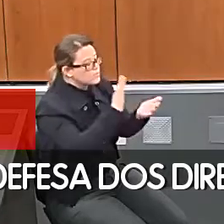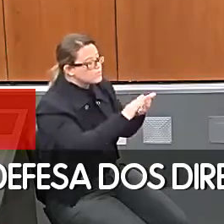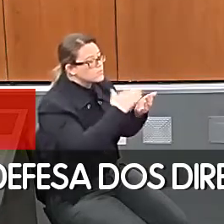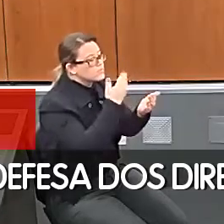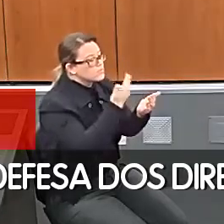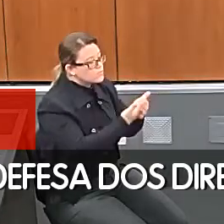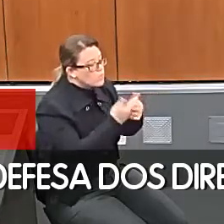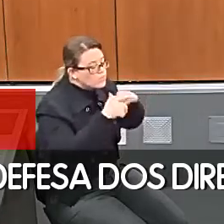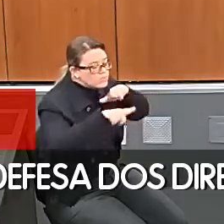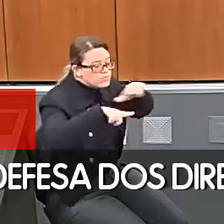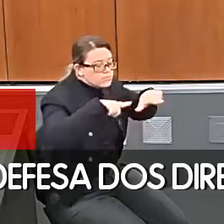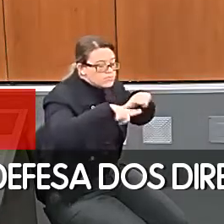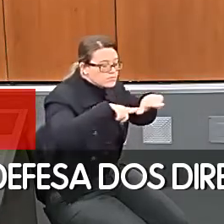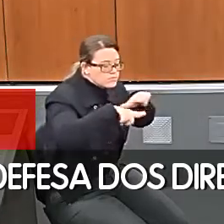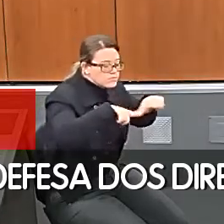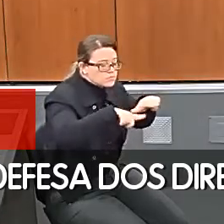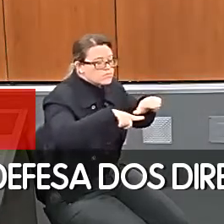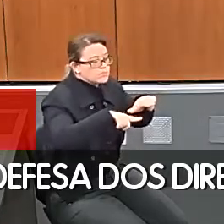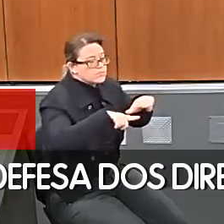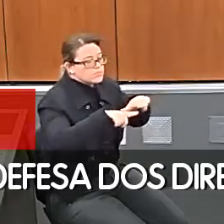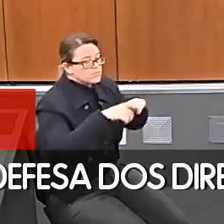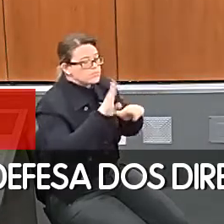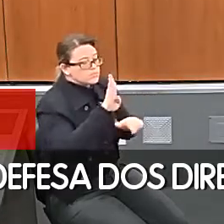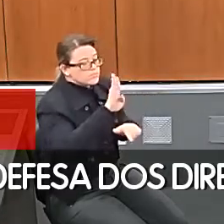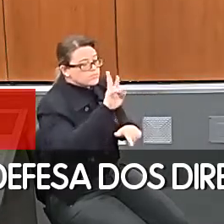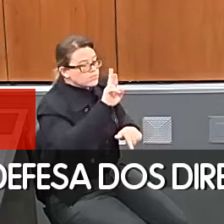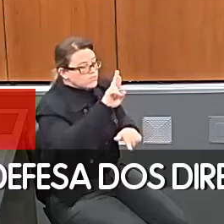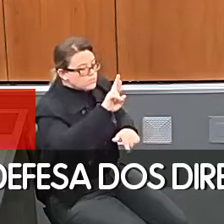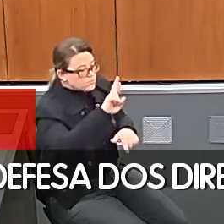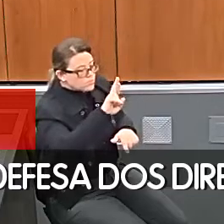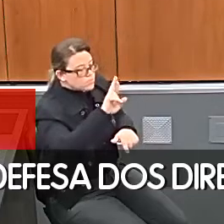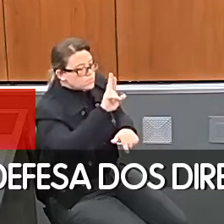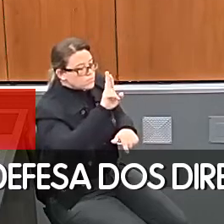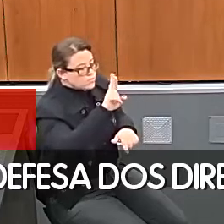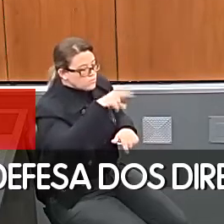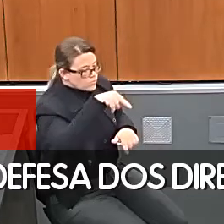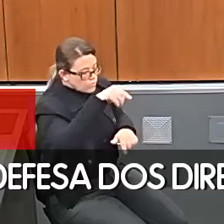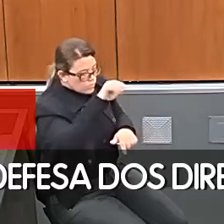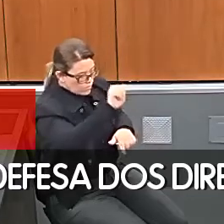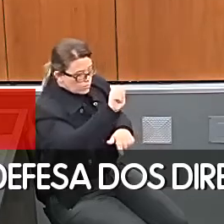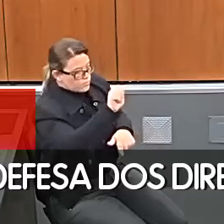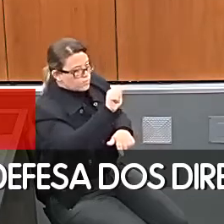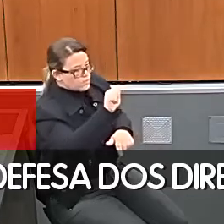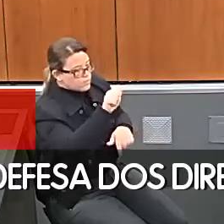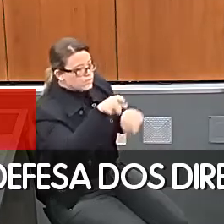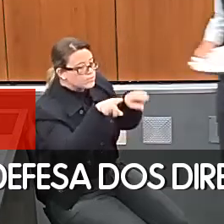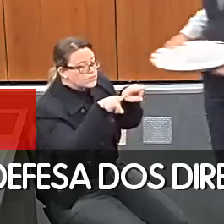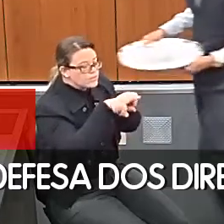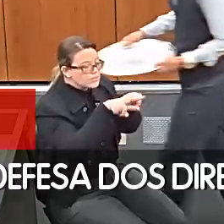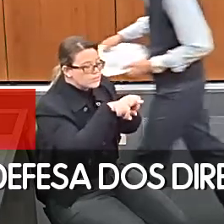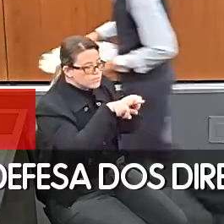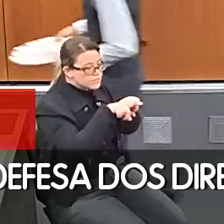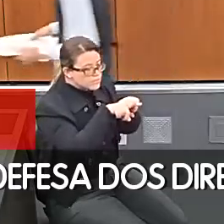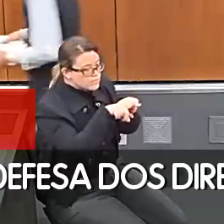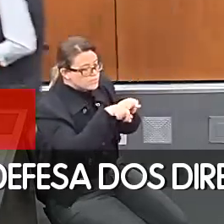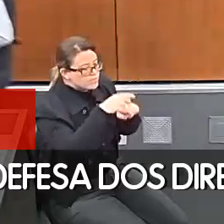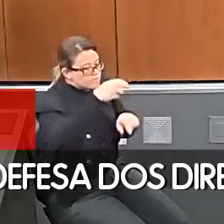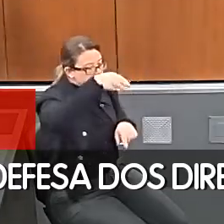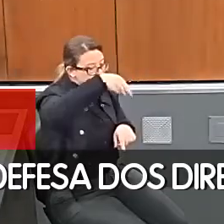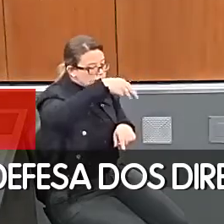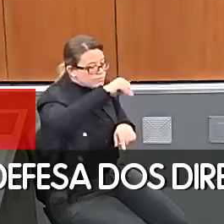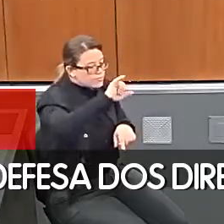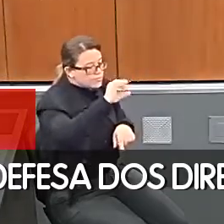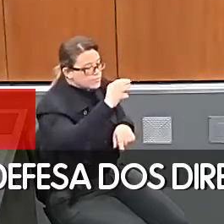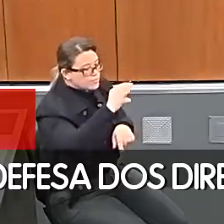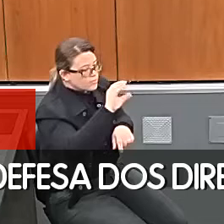e das intérpretes, a Bruna Michele Pereira, a Esther Tibúrcio Rosa da Cruz